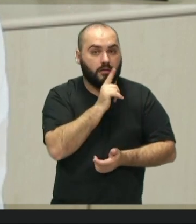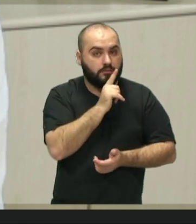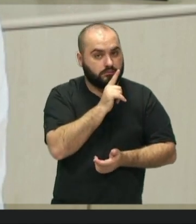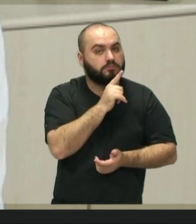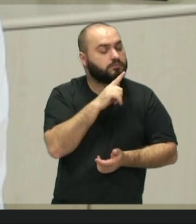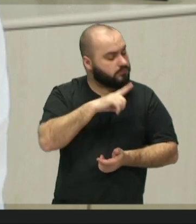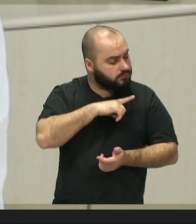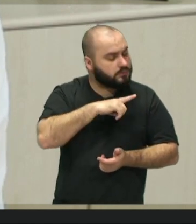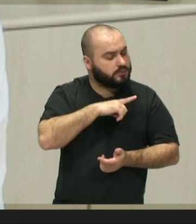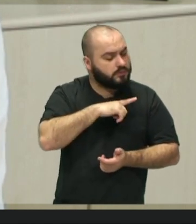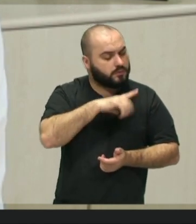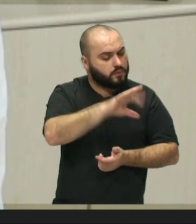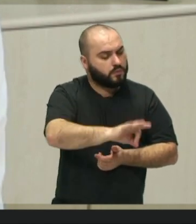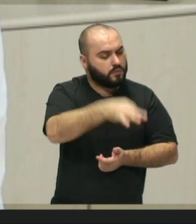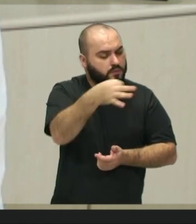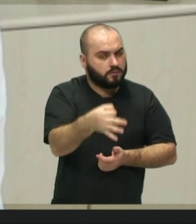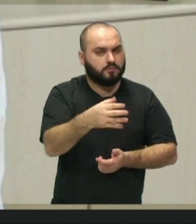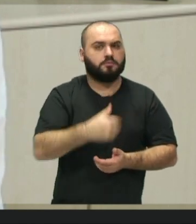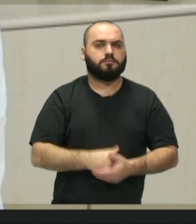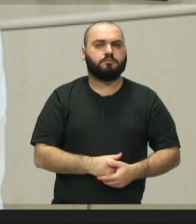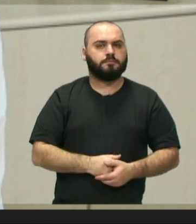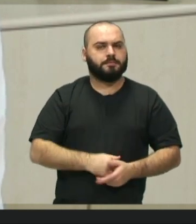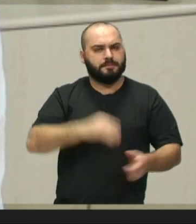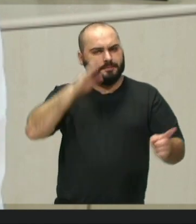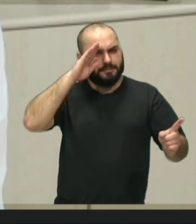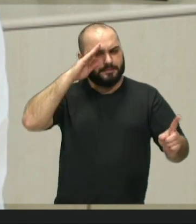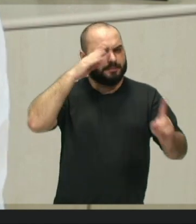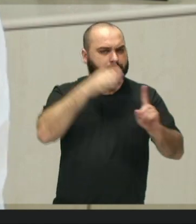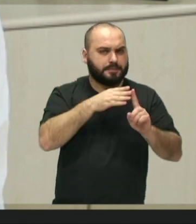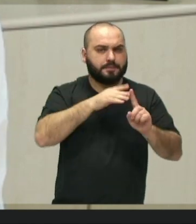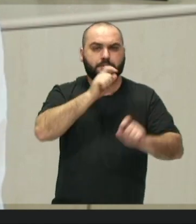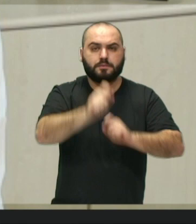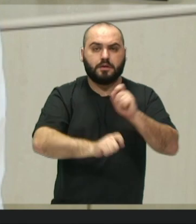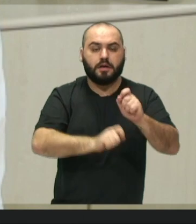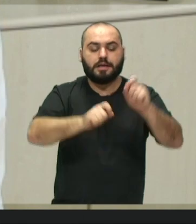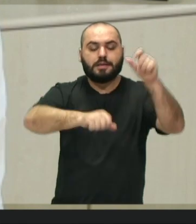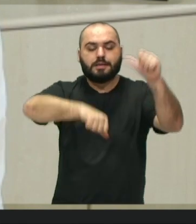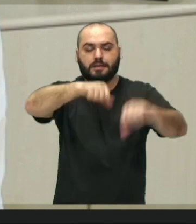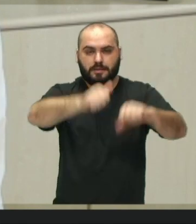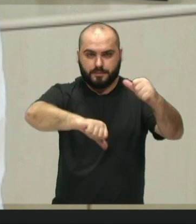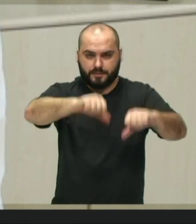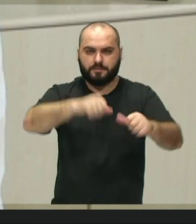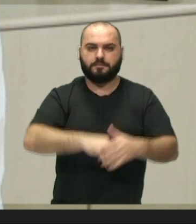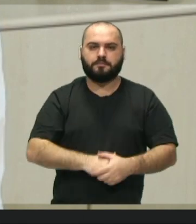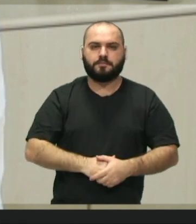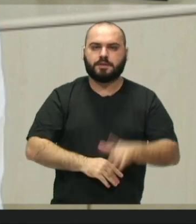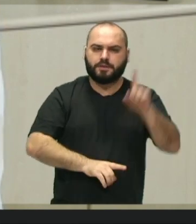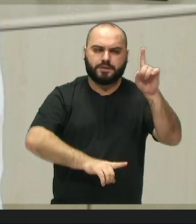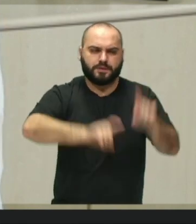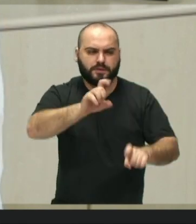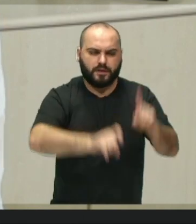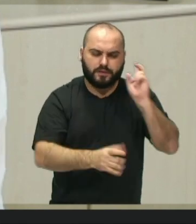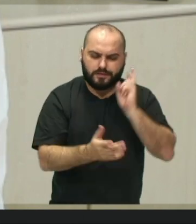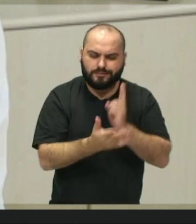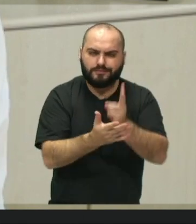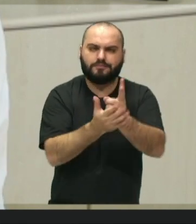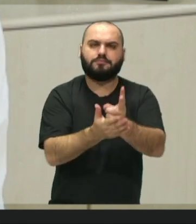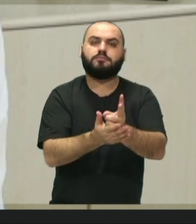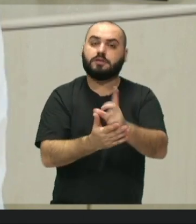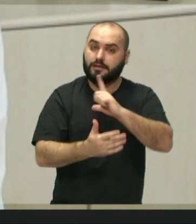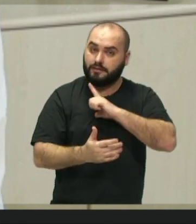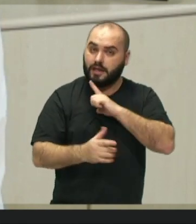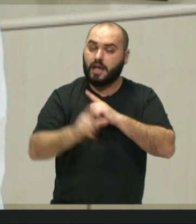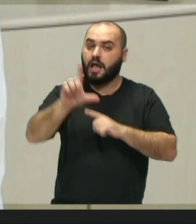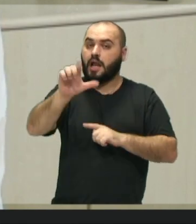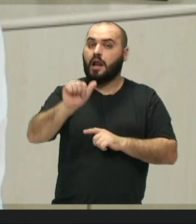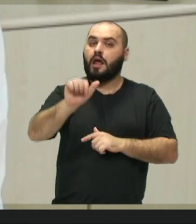servida, e isso passa principalmente pela nossa engenharia química, que faz esses testes com frequência. A gente também tem